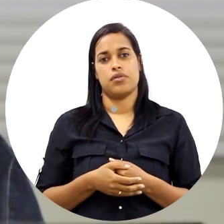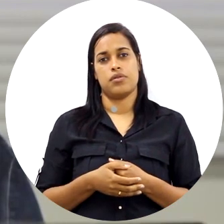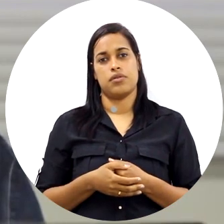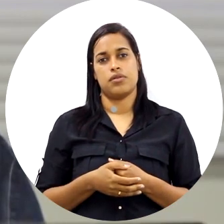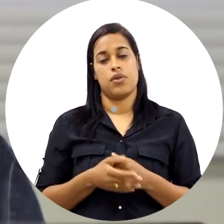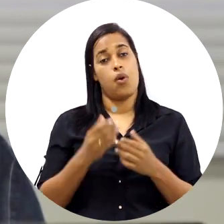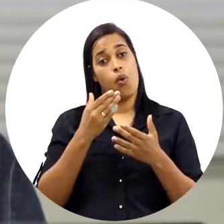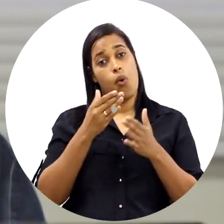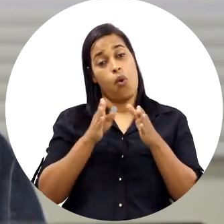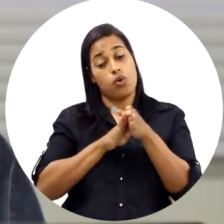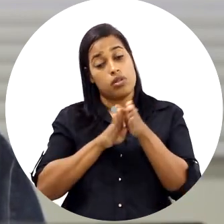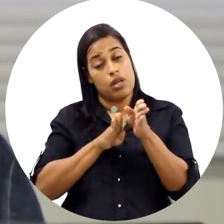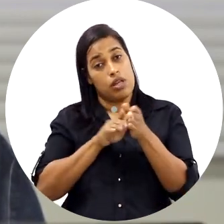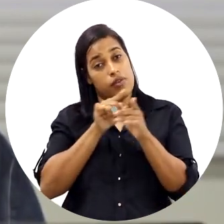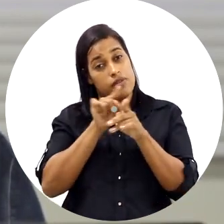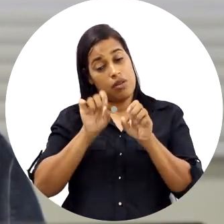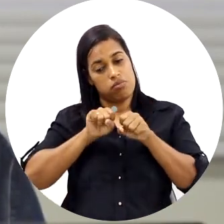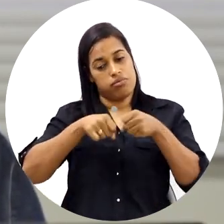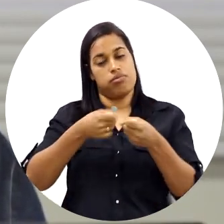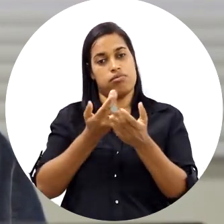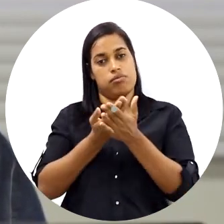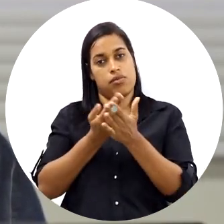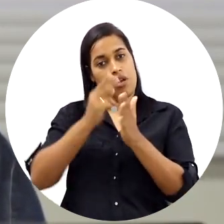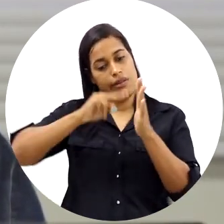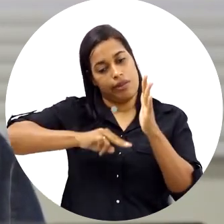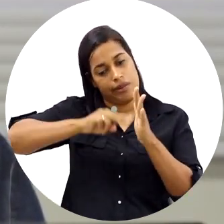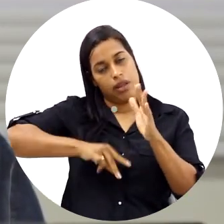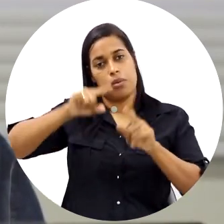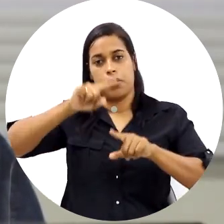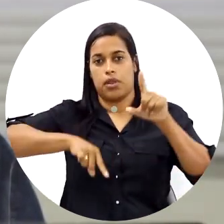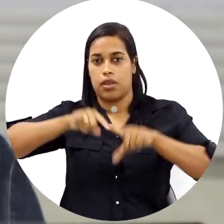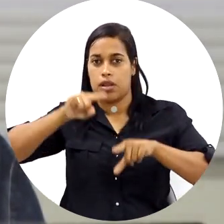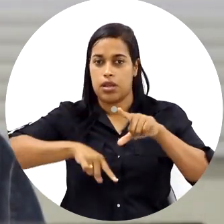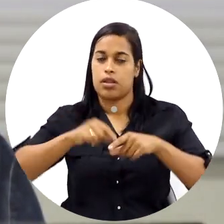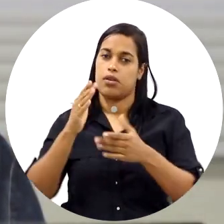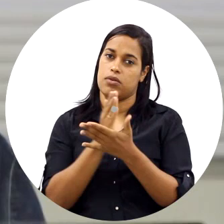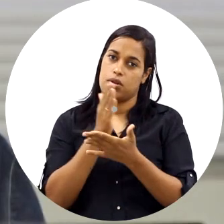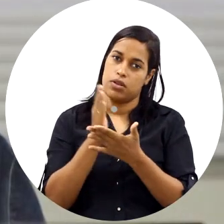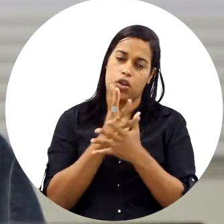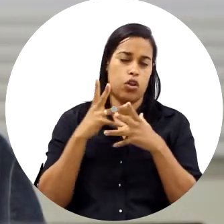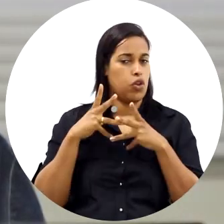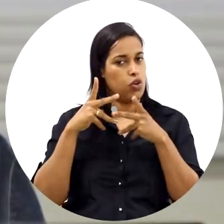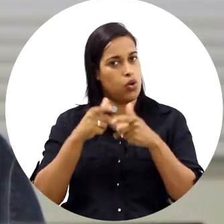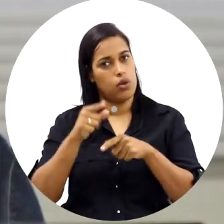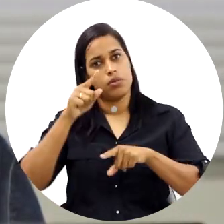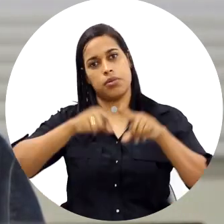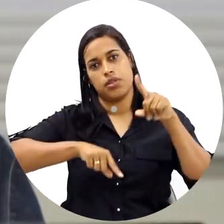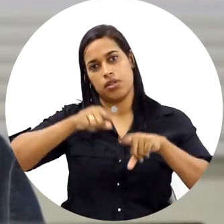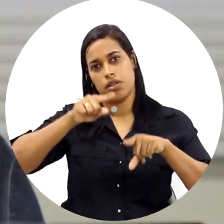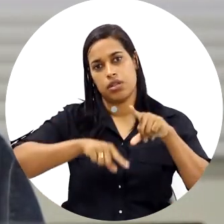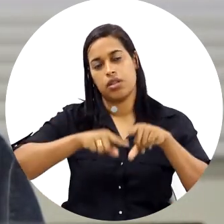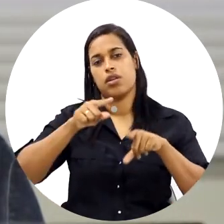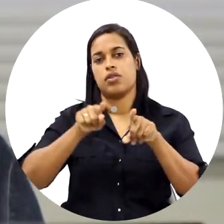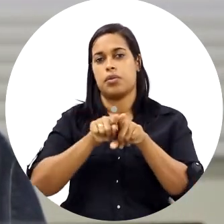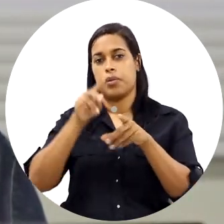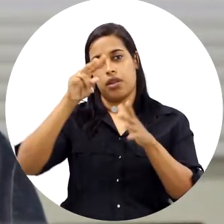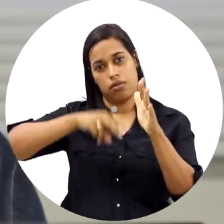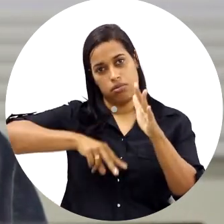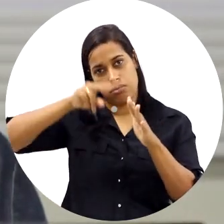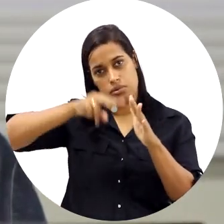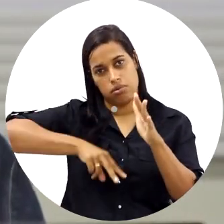eu aconselho que vocês se dediquem ao estudo, leiam todo o material do caderno, todos os materiais que são complementares de